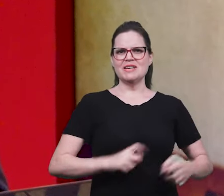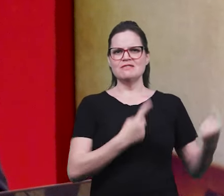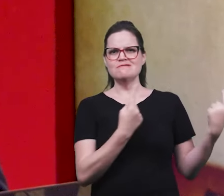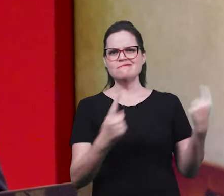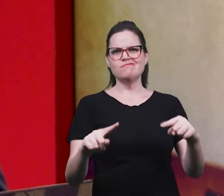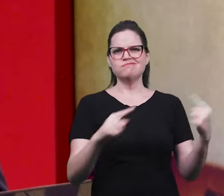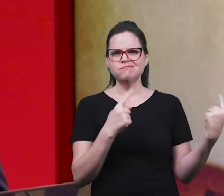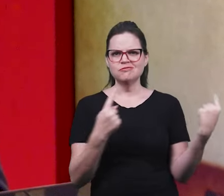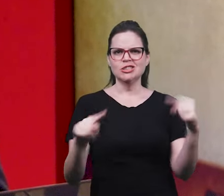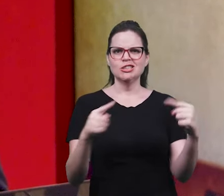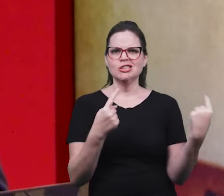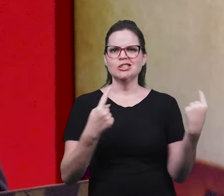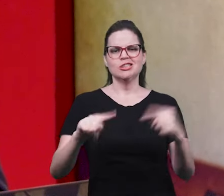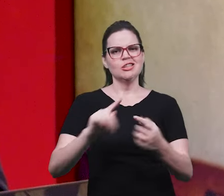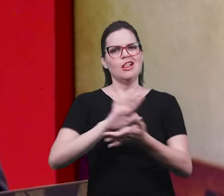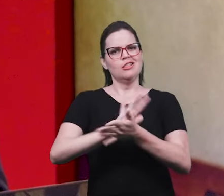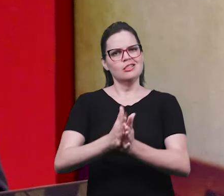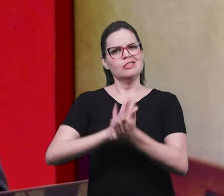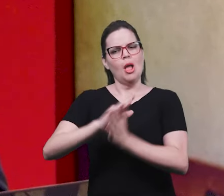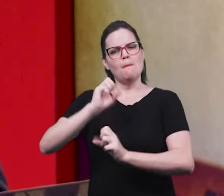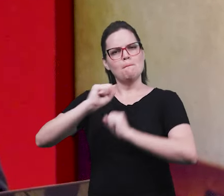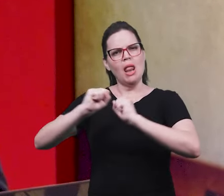mais a igreja crescia.